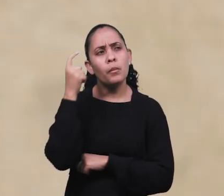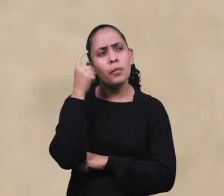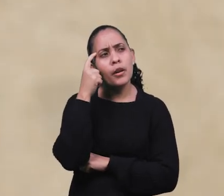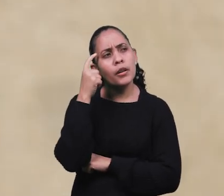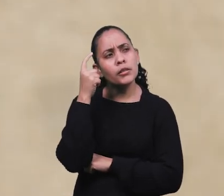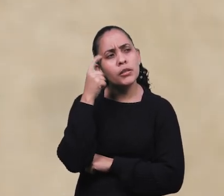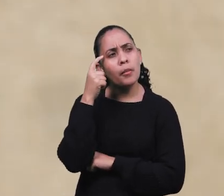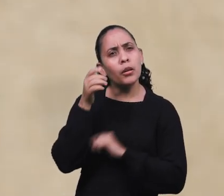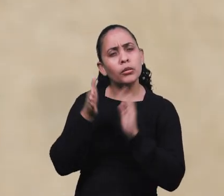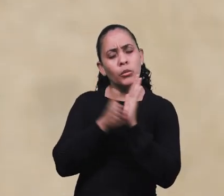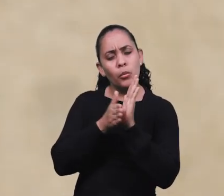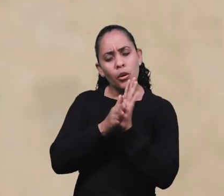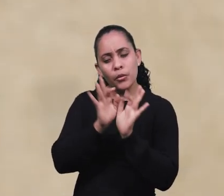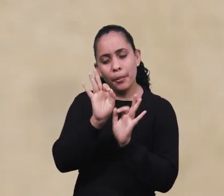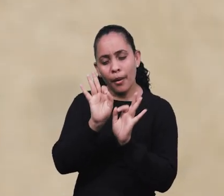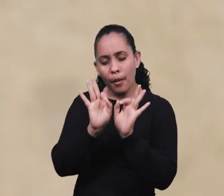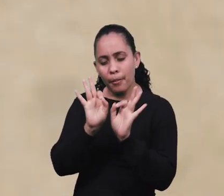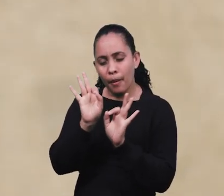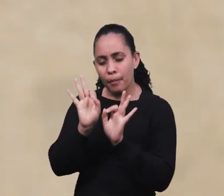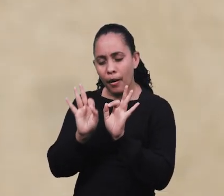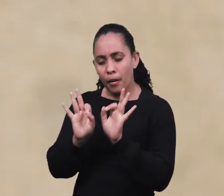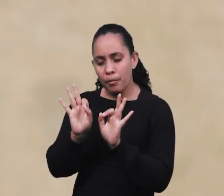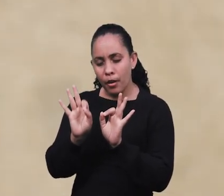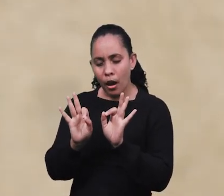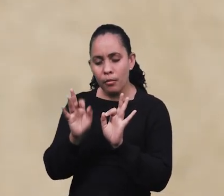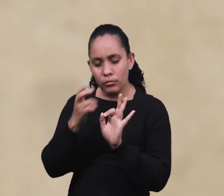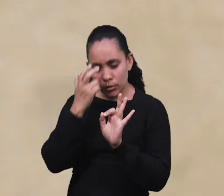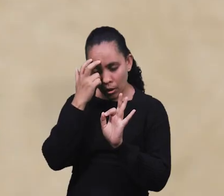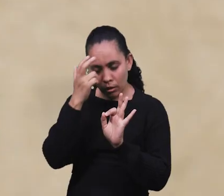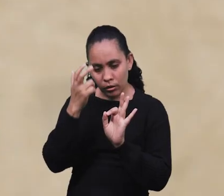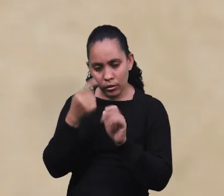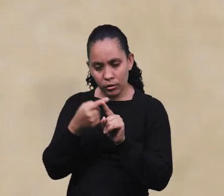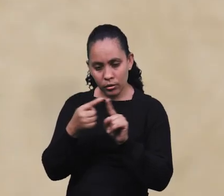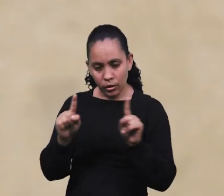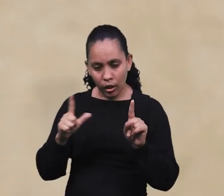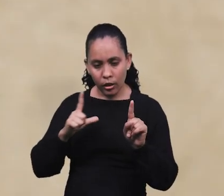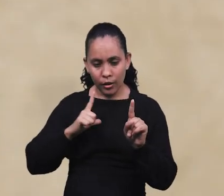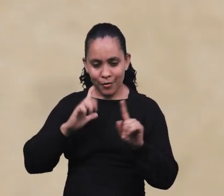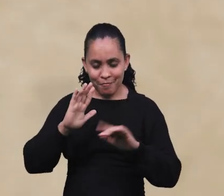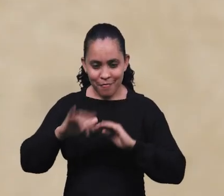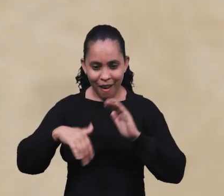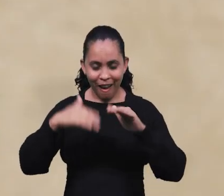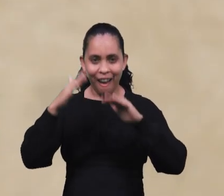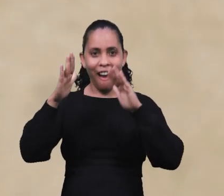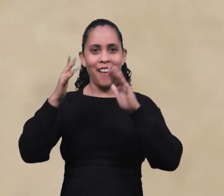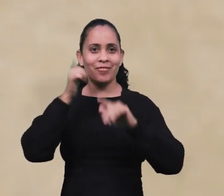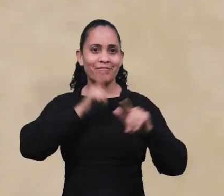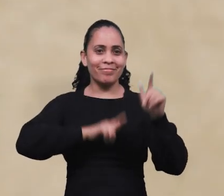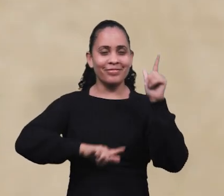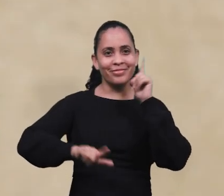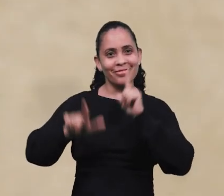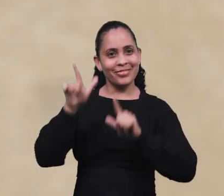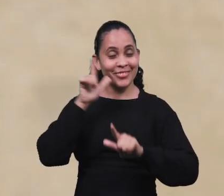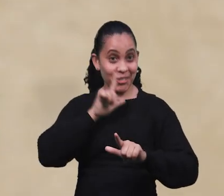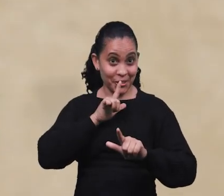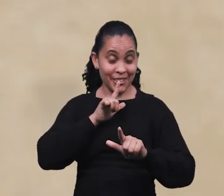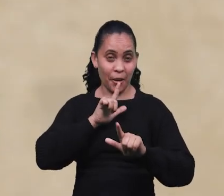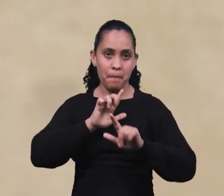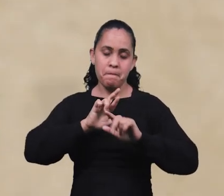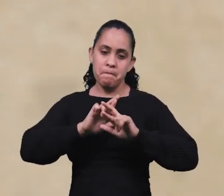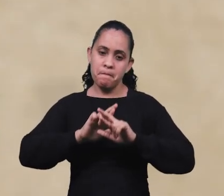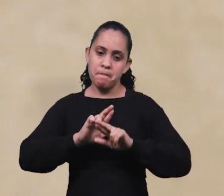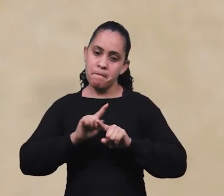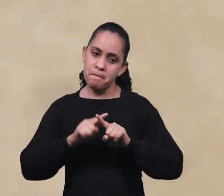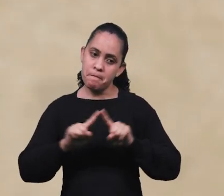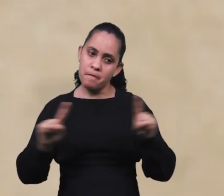seja, os planos daquele que é diligente, tende à abundância ou à fartura, mas os